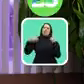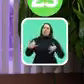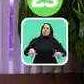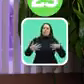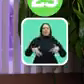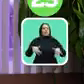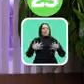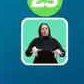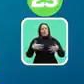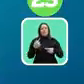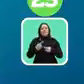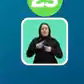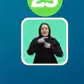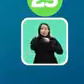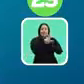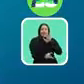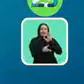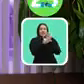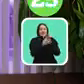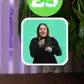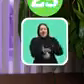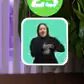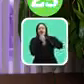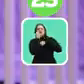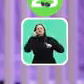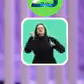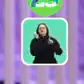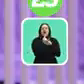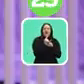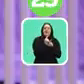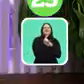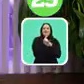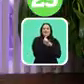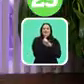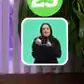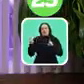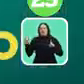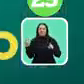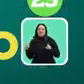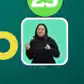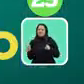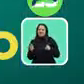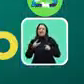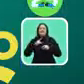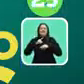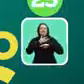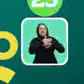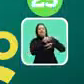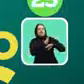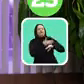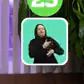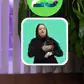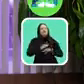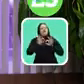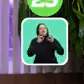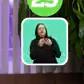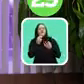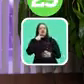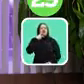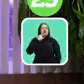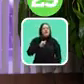absurdamente, porque ela tem uma lei de rastreio precoce, que é raro. Ela tem um programa de treinamento de pais, que é simplesmente